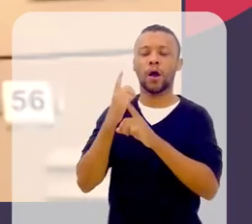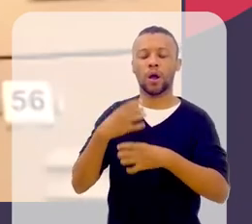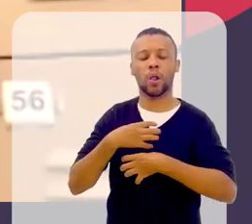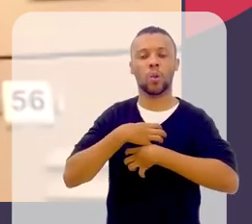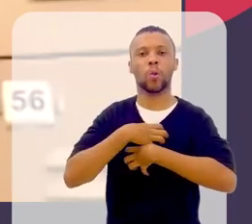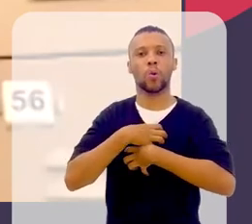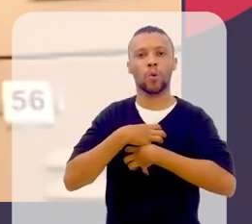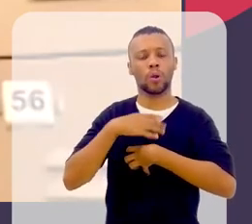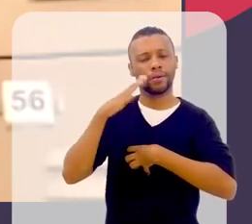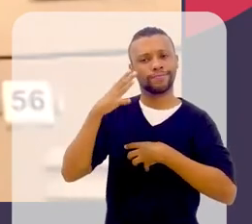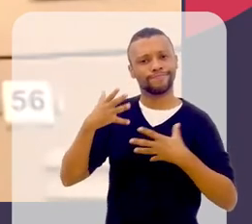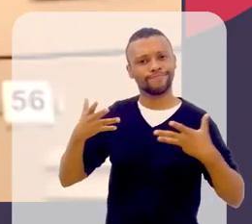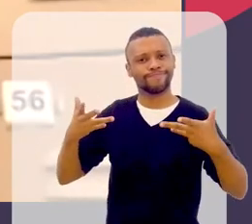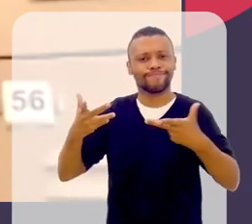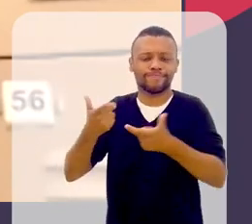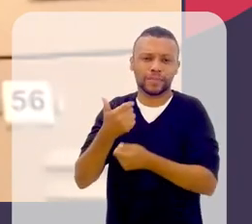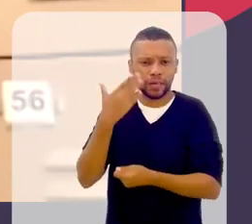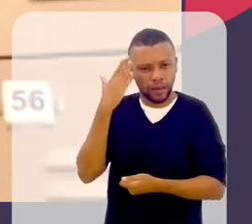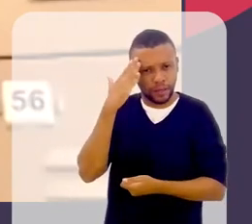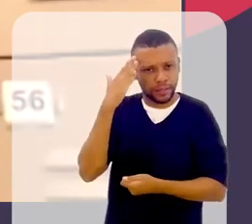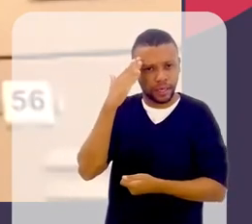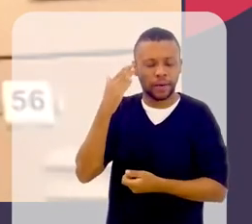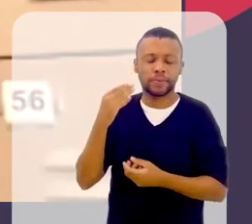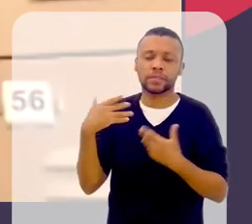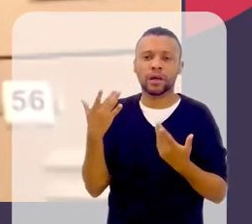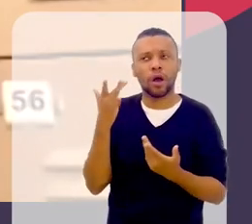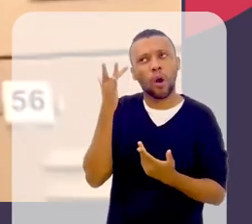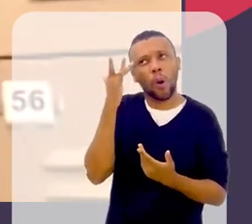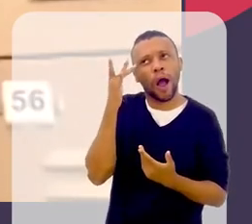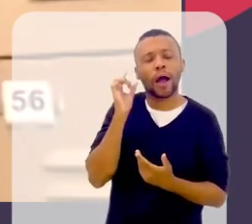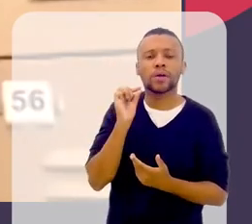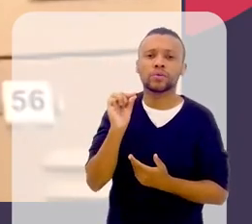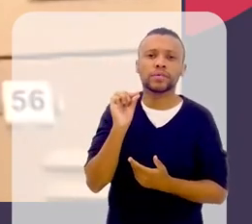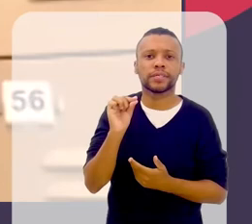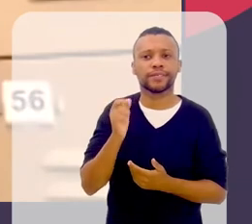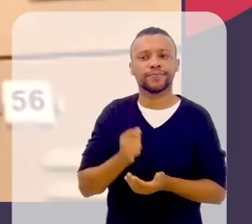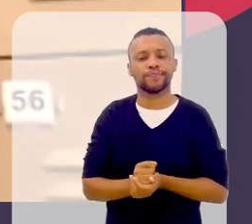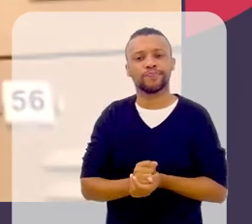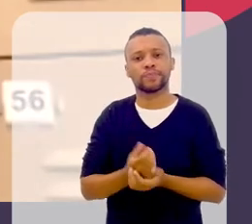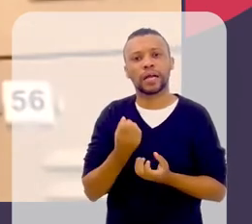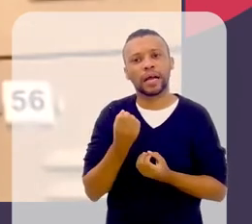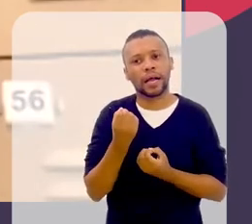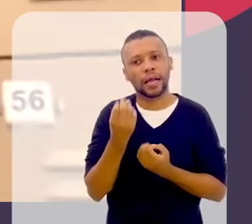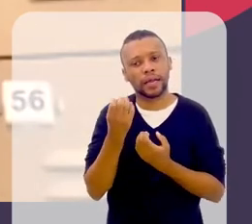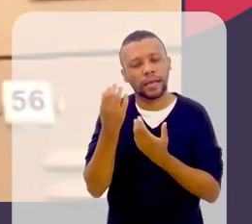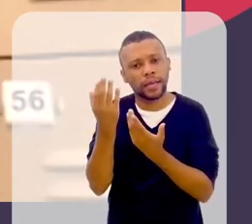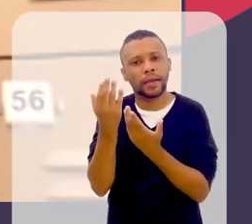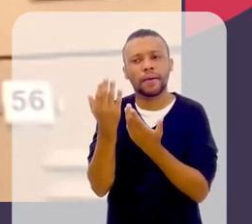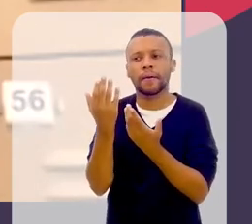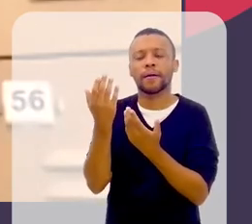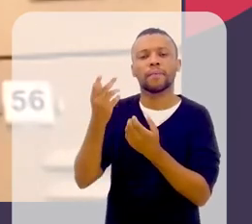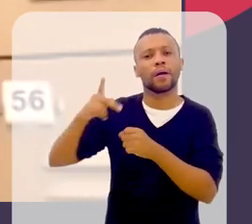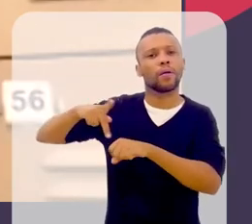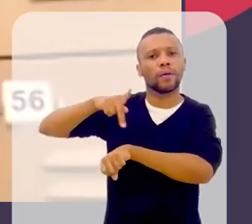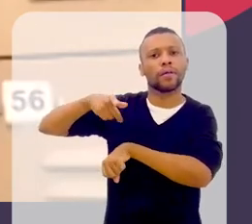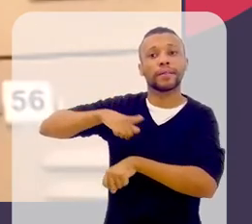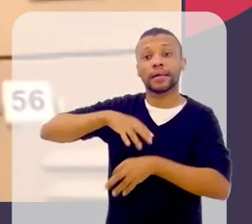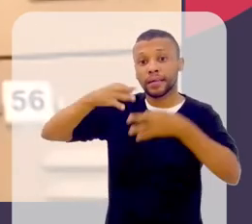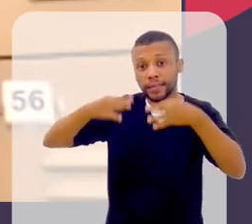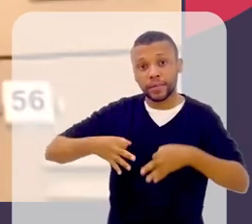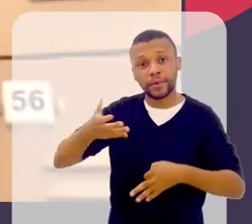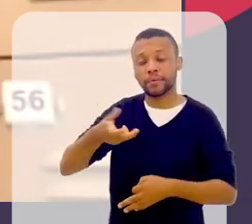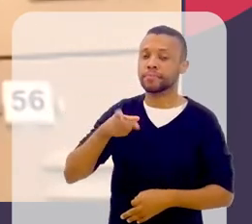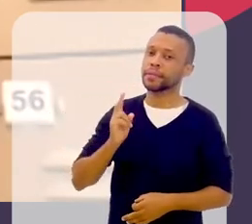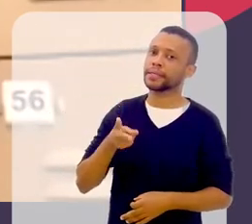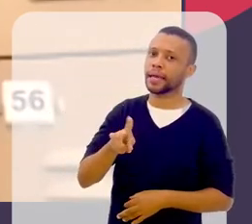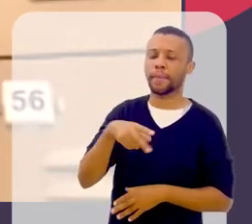uma autodescoberta sensacional, sabe? Então eu acho que ir para esse filme deu certeza de